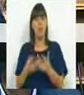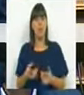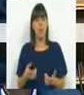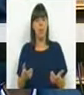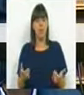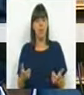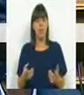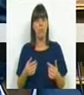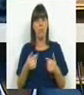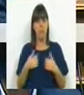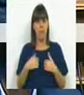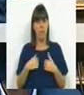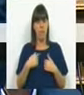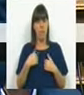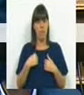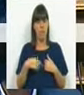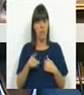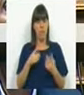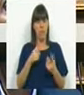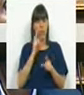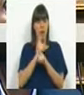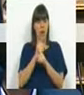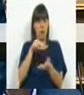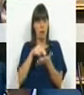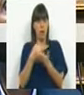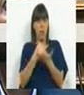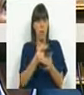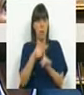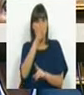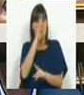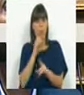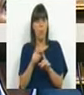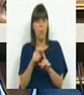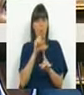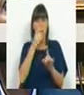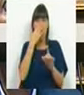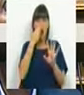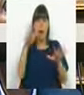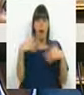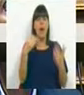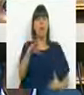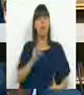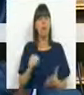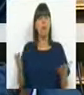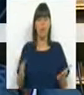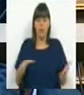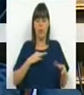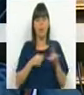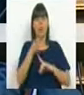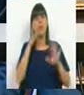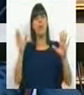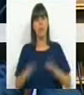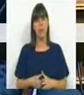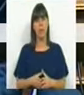que é que se vamos secundar ou sustentar as posições de um governo hipotético do Partido Socialista? Ó, Sr.